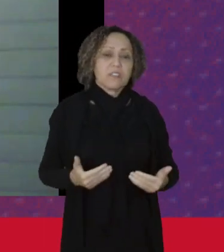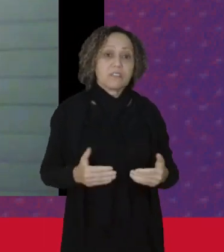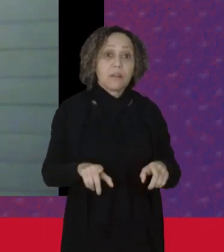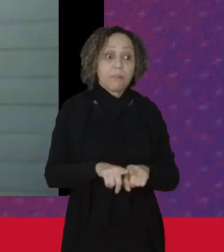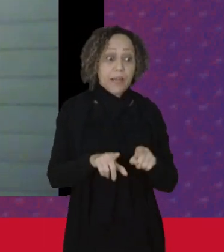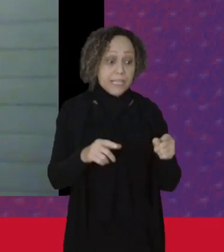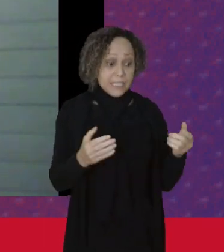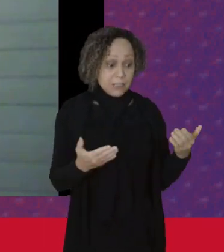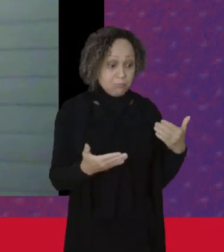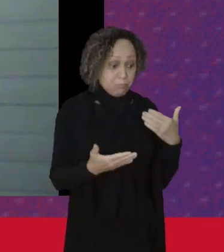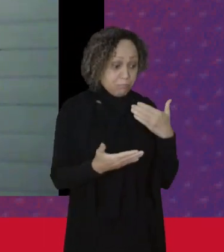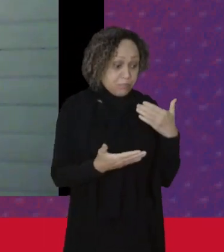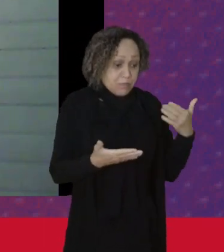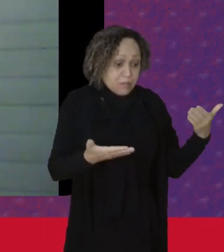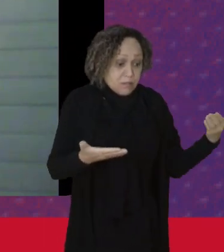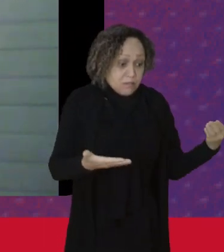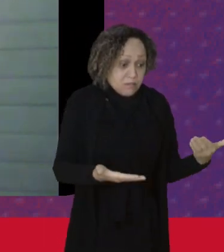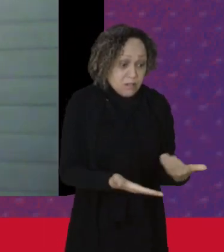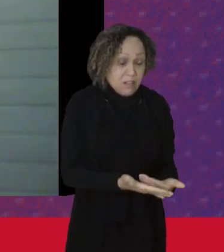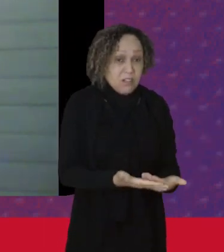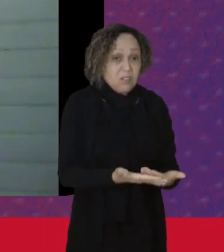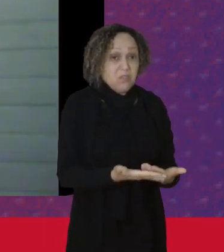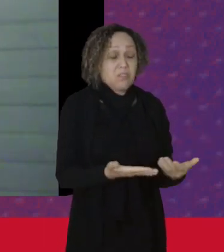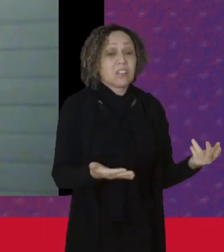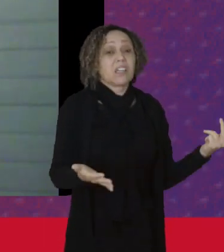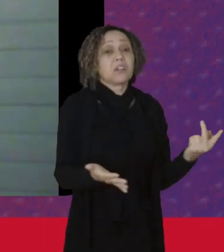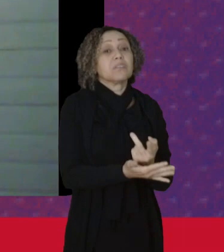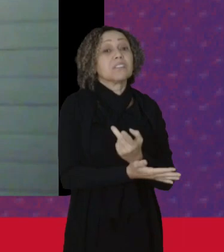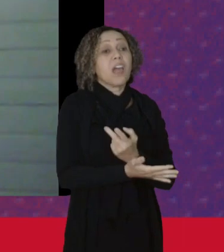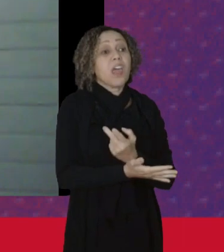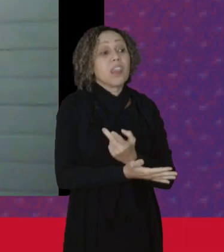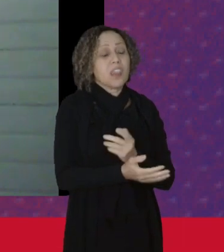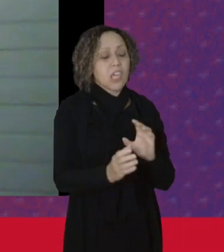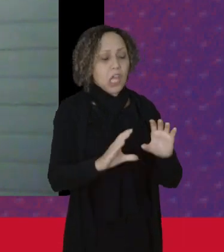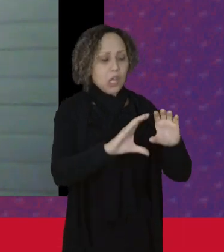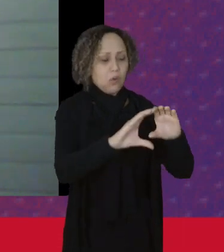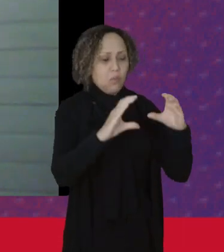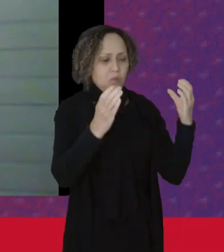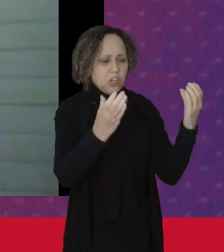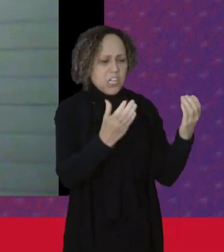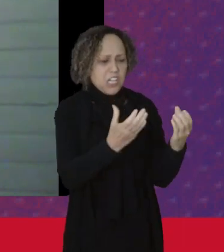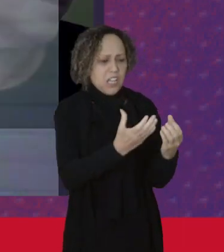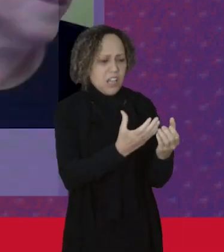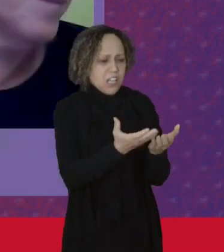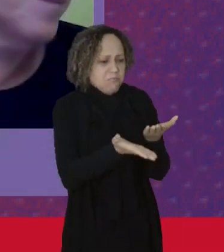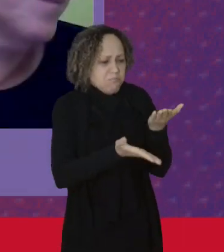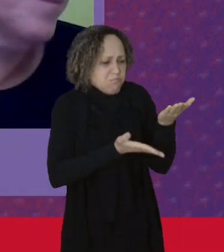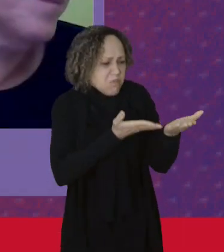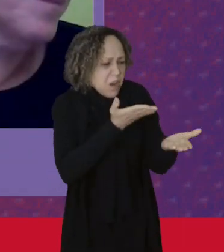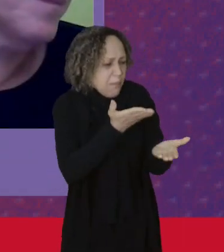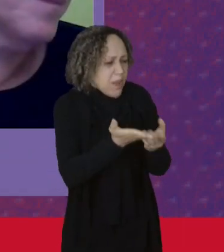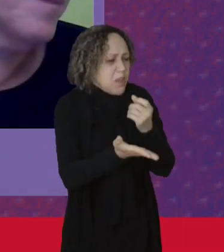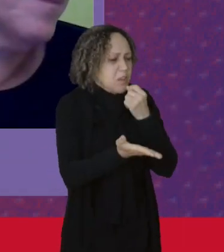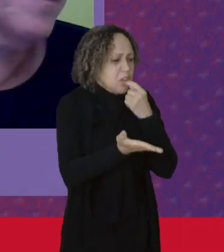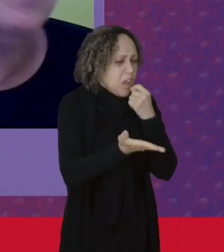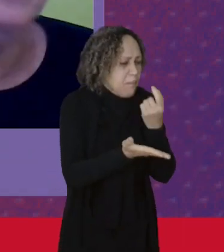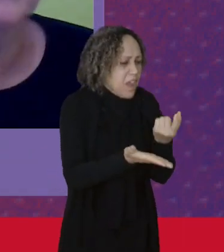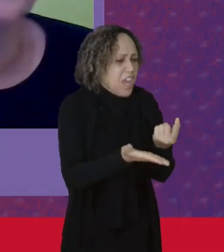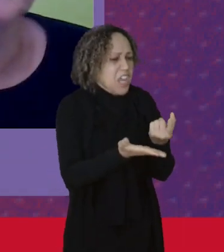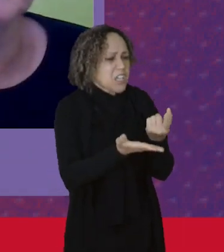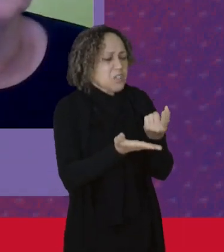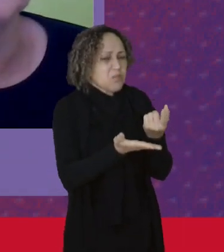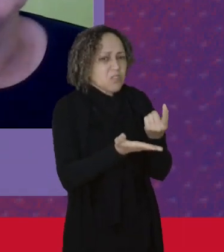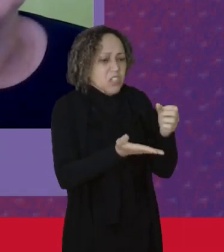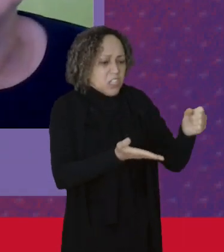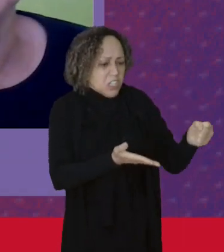a comunidade terapêutica é o foco. Então, ao invés de eu ver, por exemplo, né, essa questão dessa